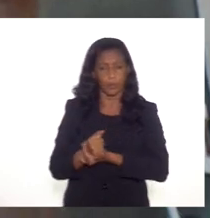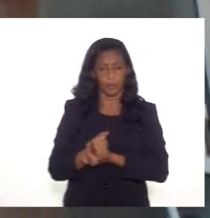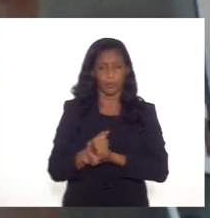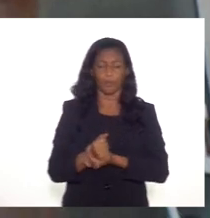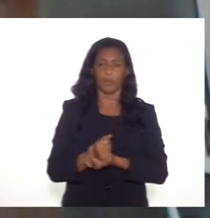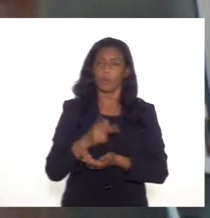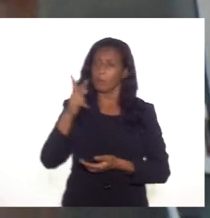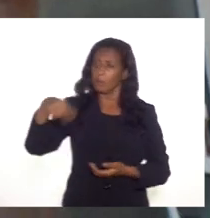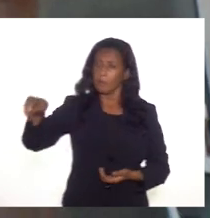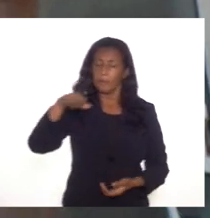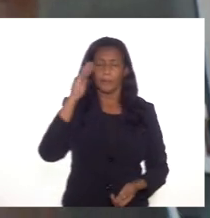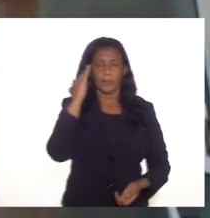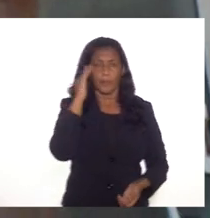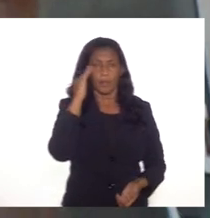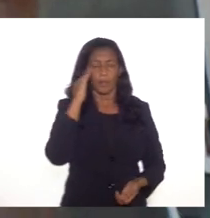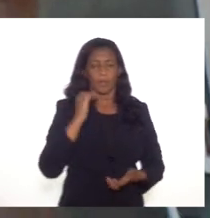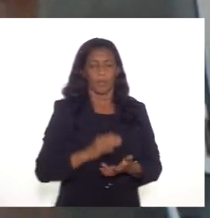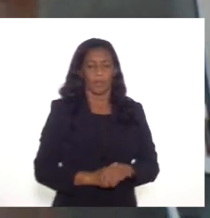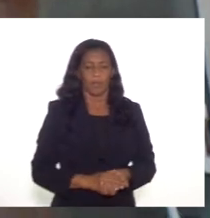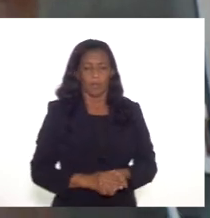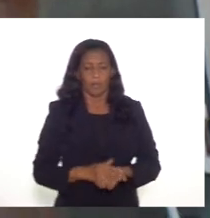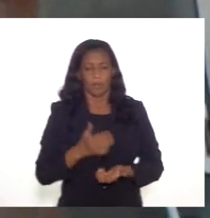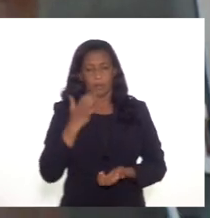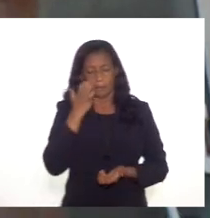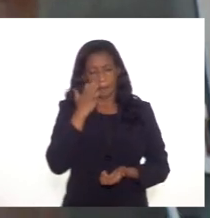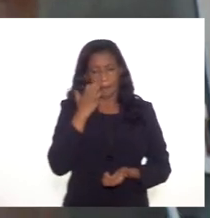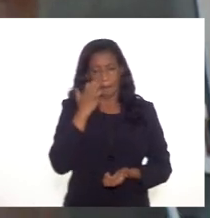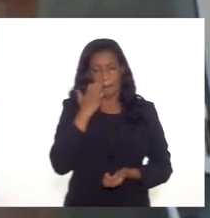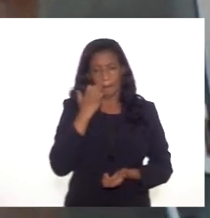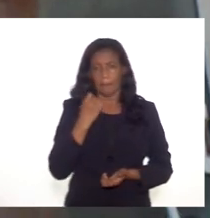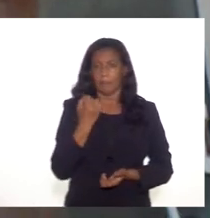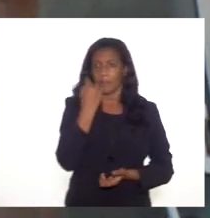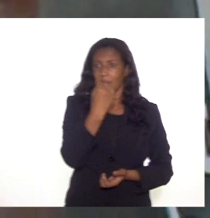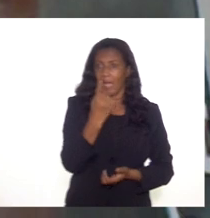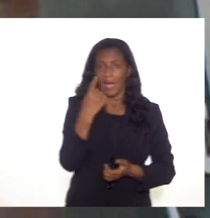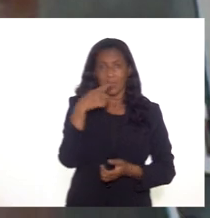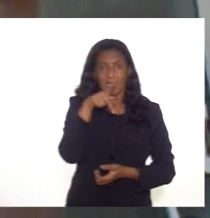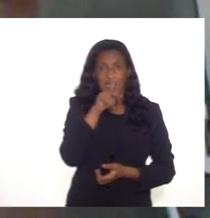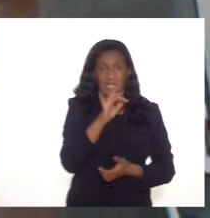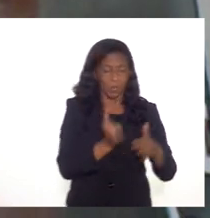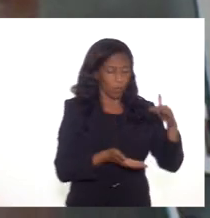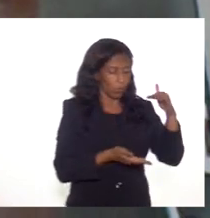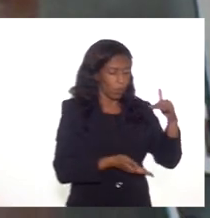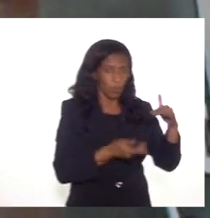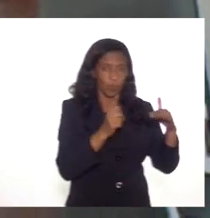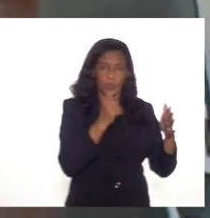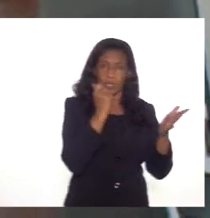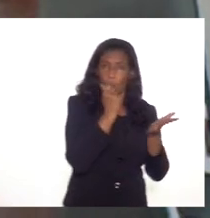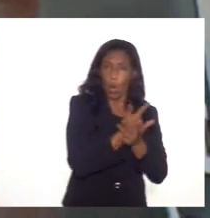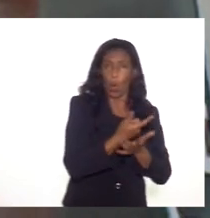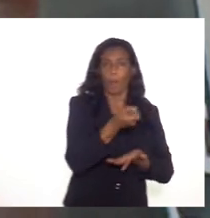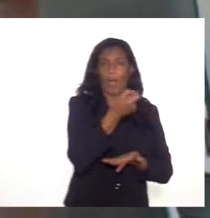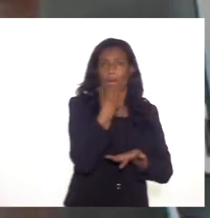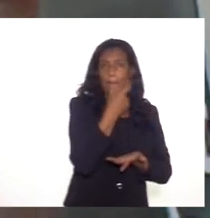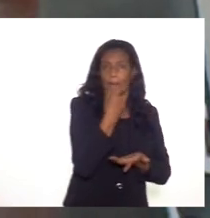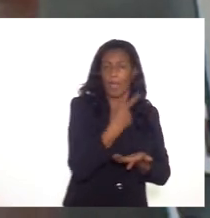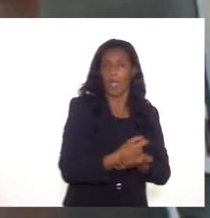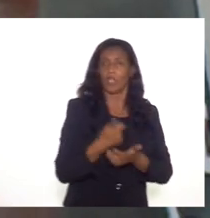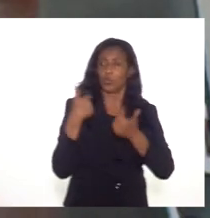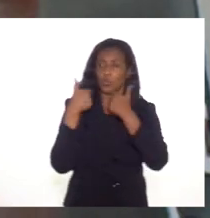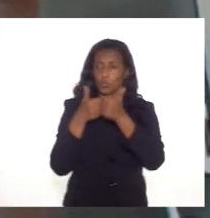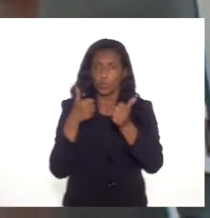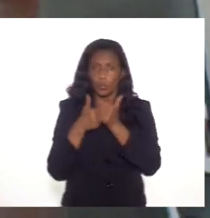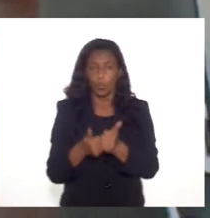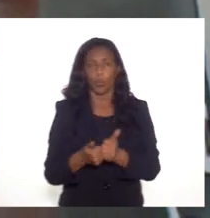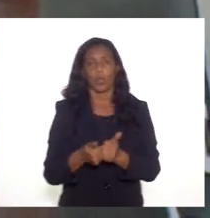povo tem que entender que é todo dinheiro arrecadado por cada quilo de alimento que você compra na farmácia, no remédio, na passagem, o que